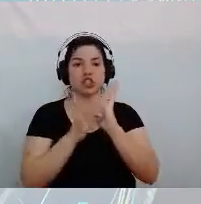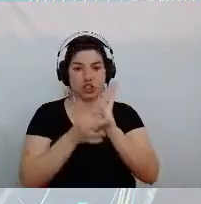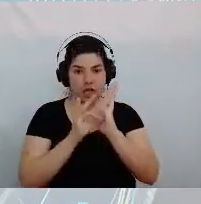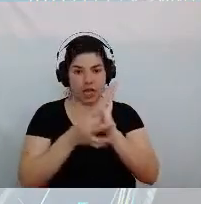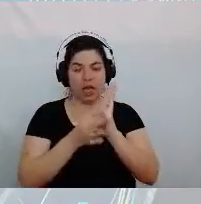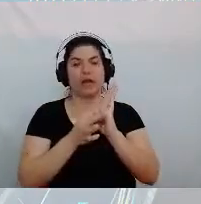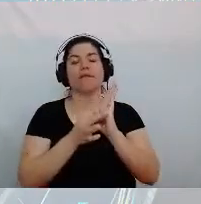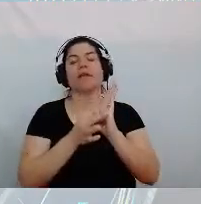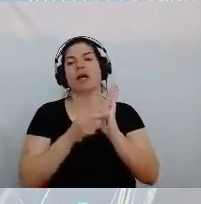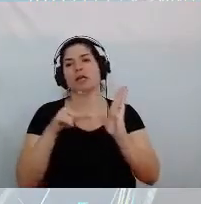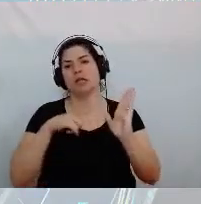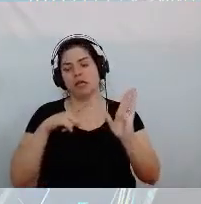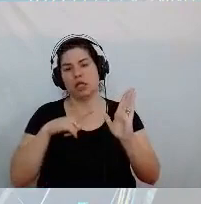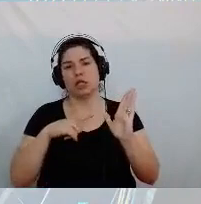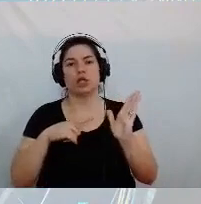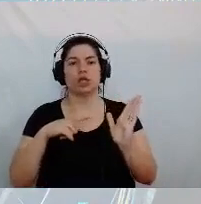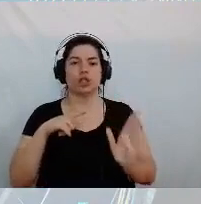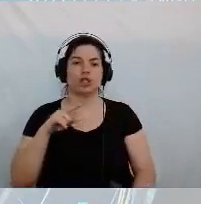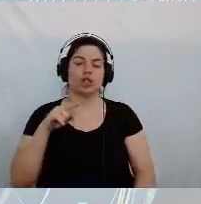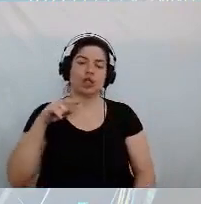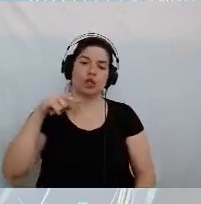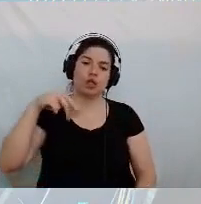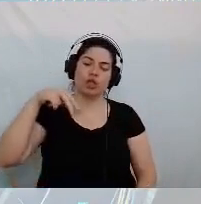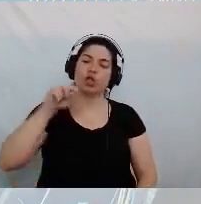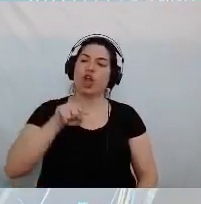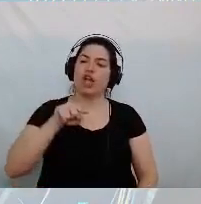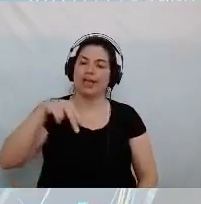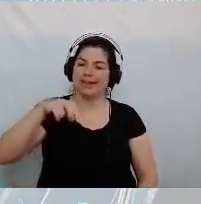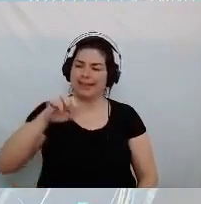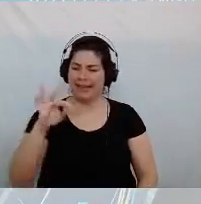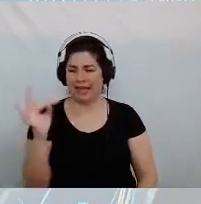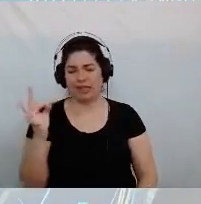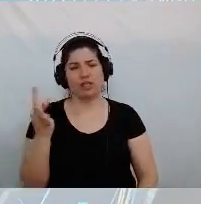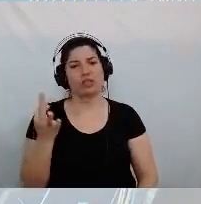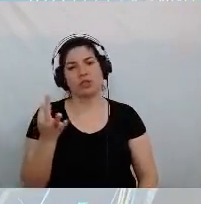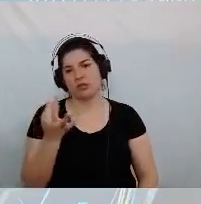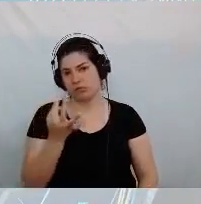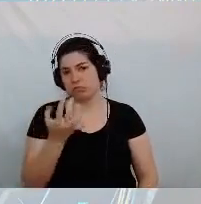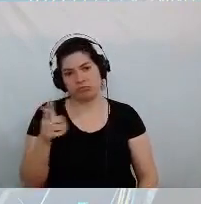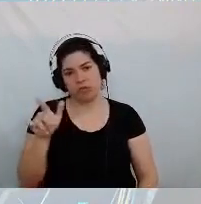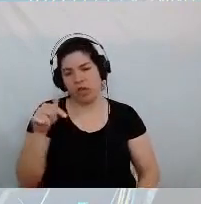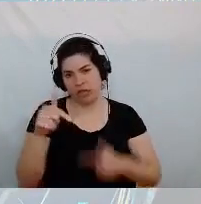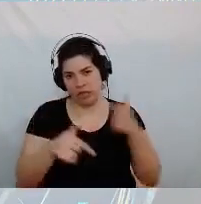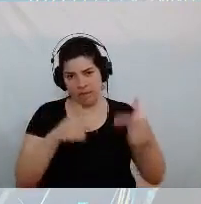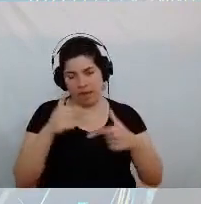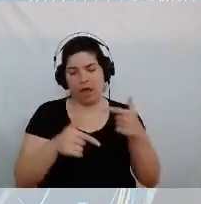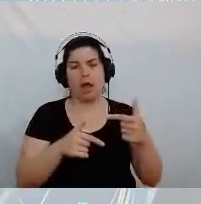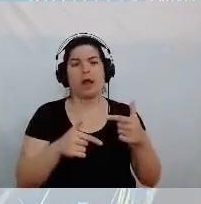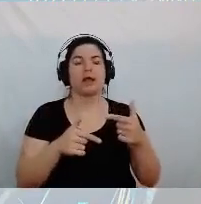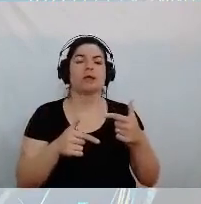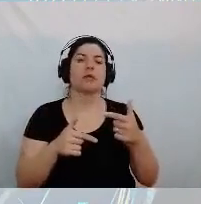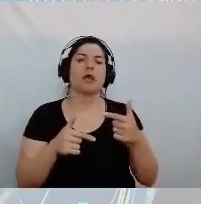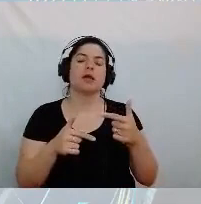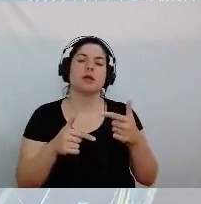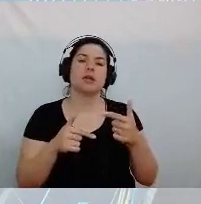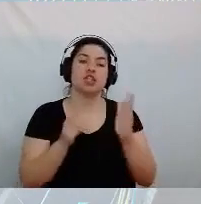com dnet não interessa eu quero te fazer uma provocação se você especificamente Você trabalha com Java e e dnet